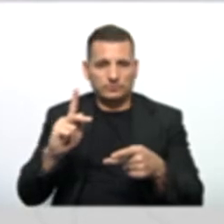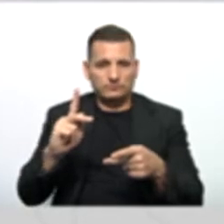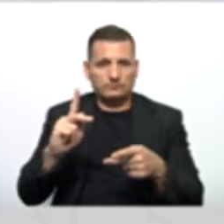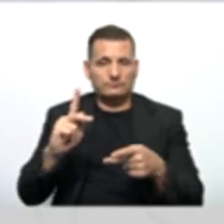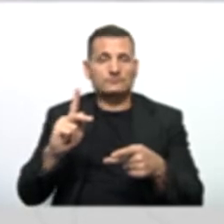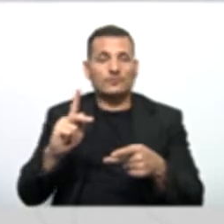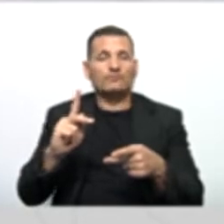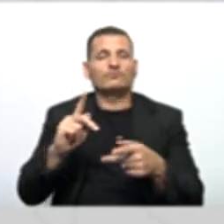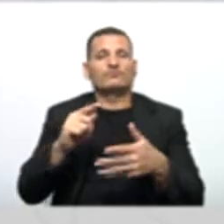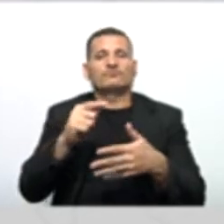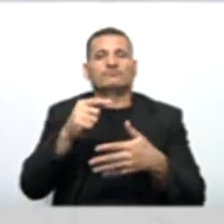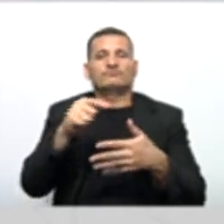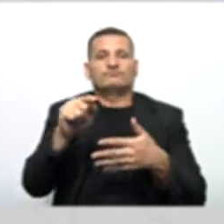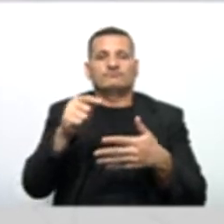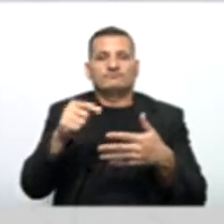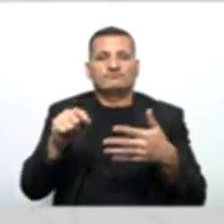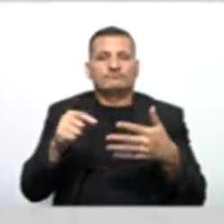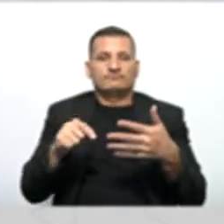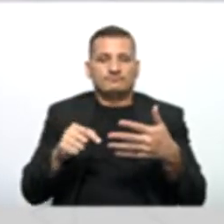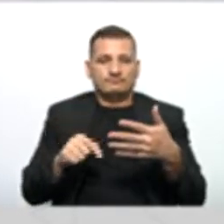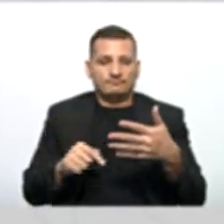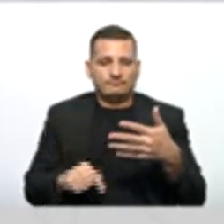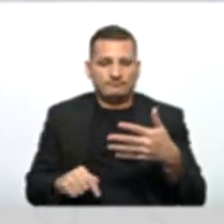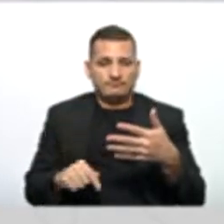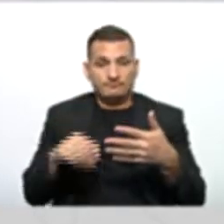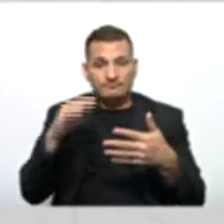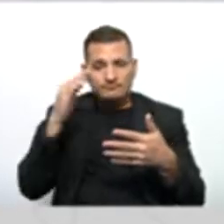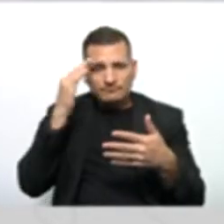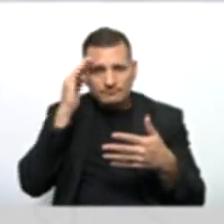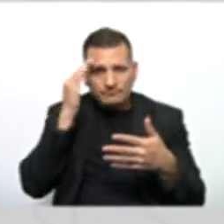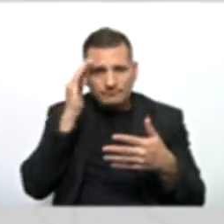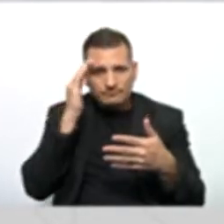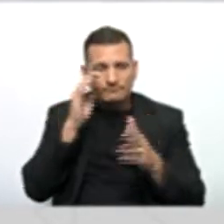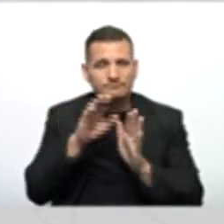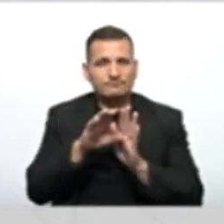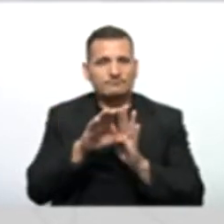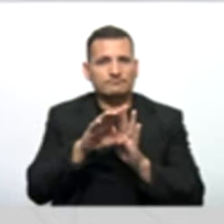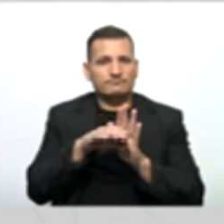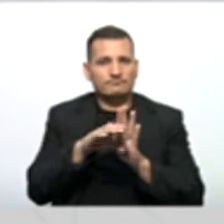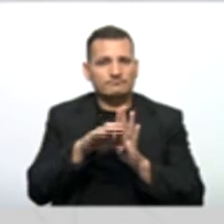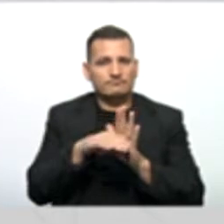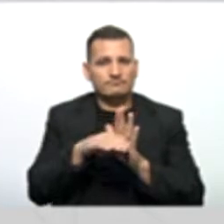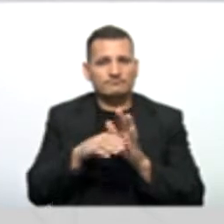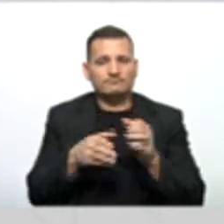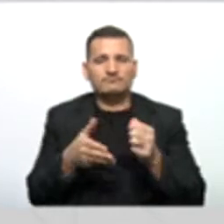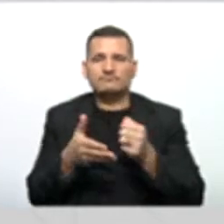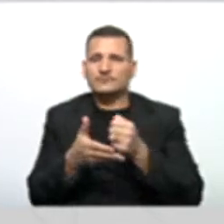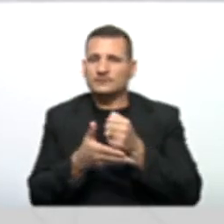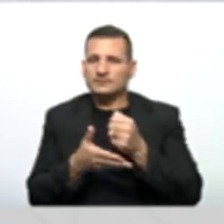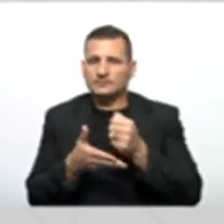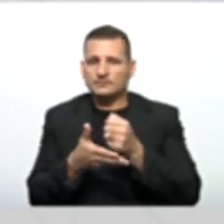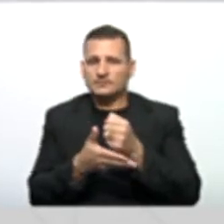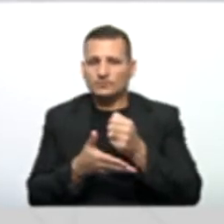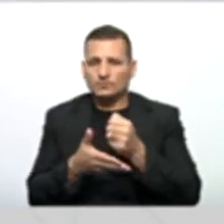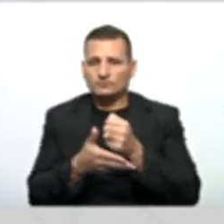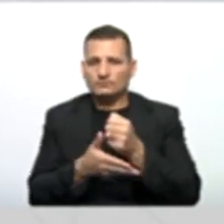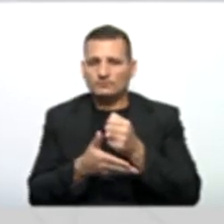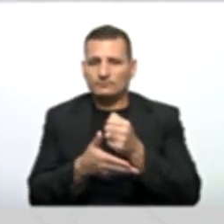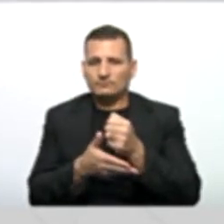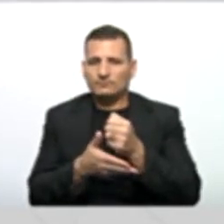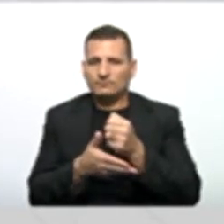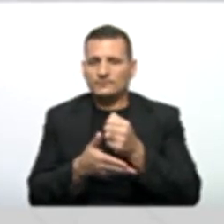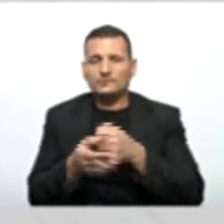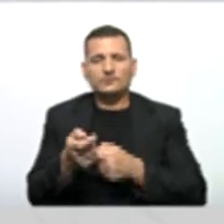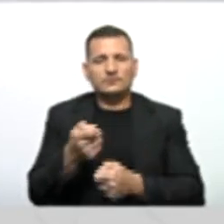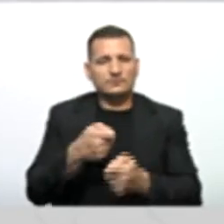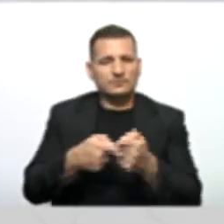tem aqui os específicos. Entender os conceitos básicos relativos à elaboração e gestão de